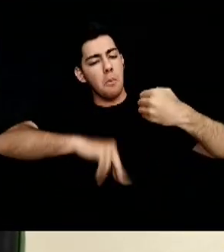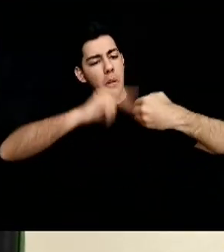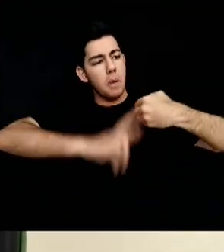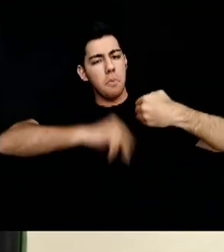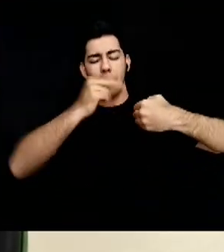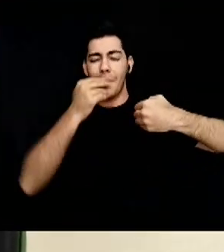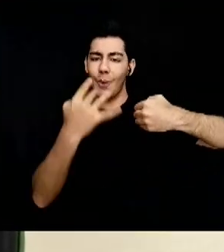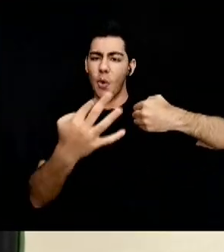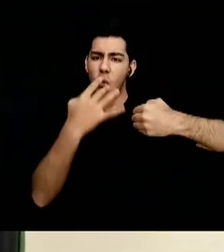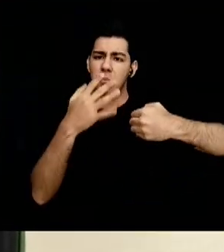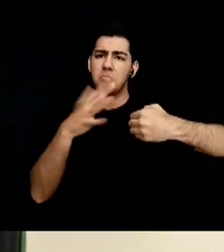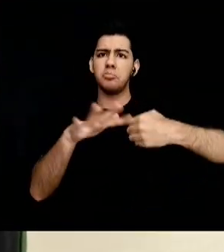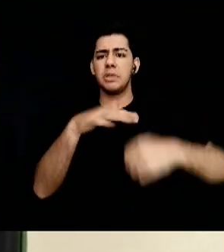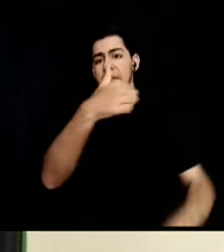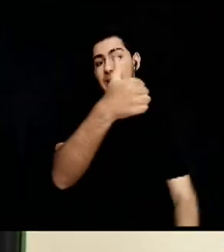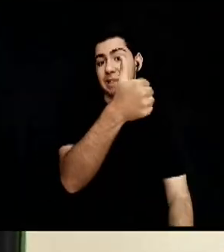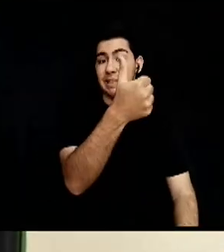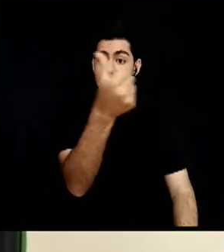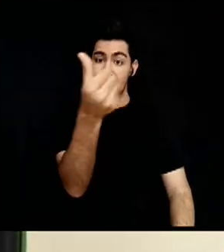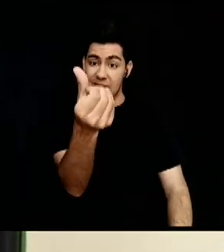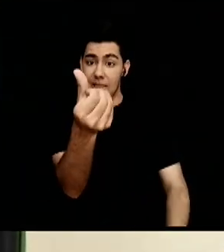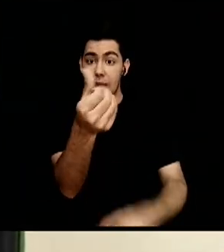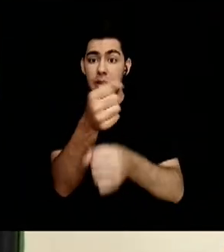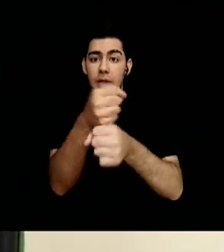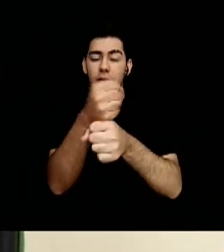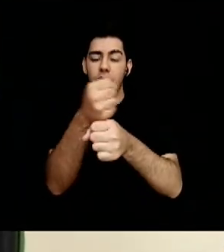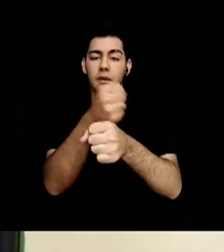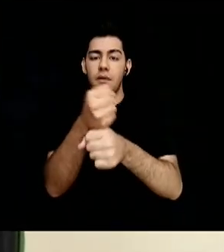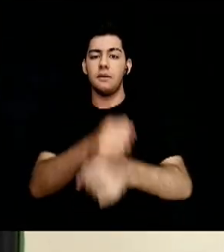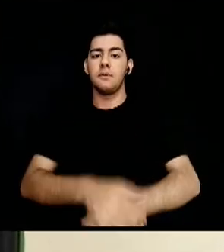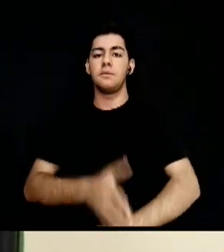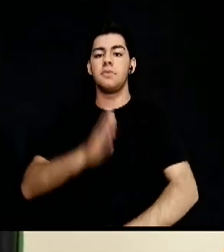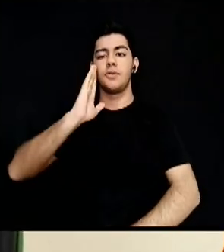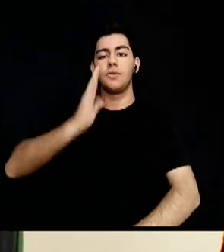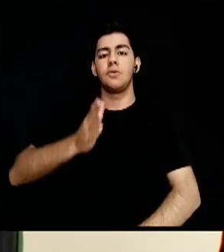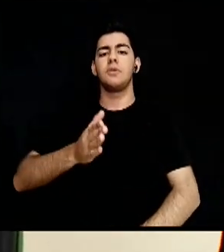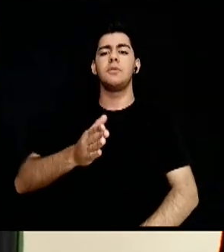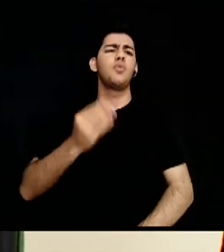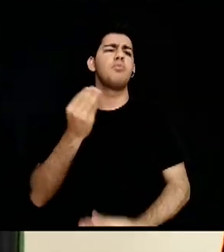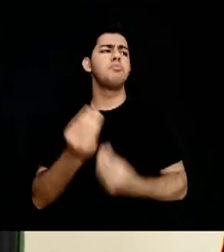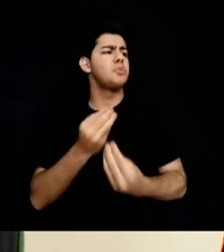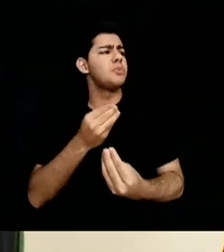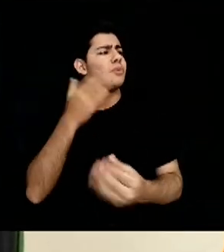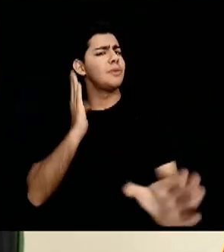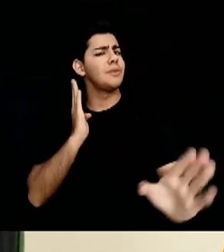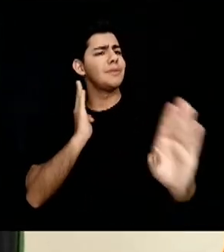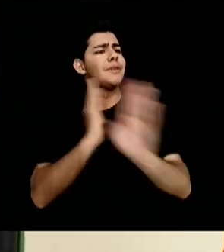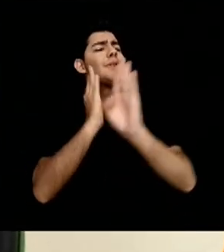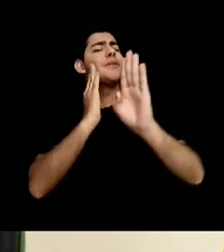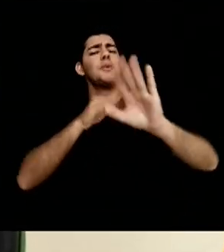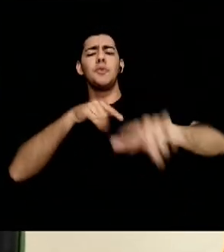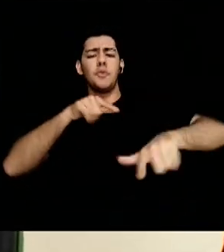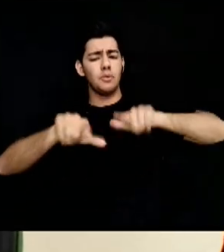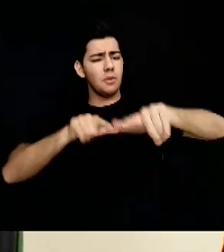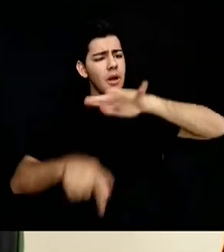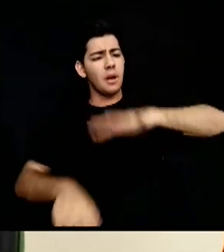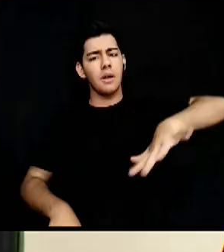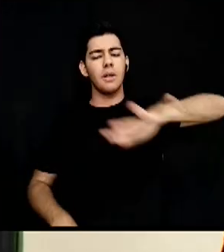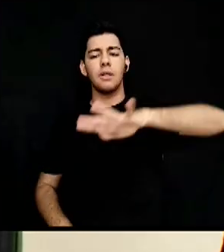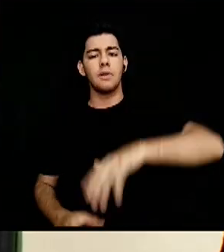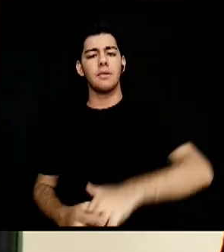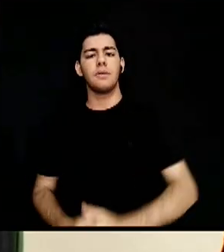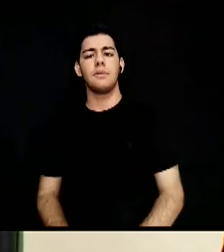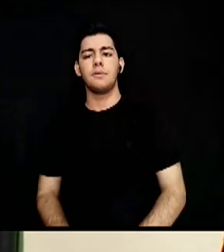16 anos. Que legal. E como é que você descobriu esse trabalho na cerâmica?